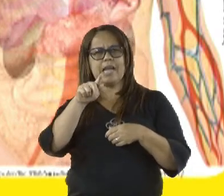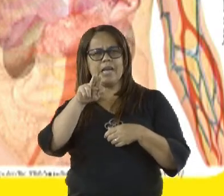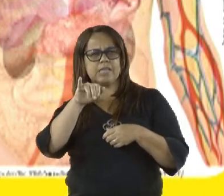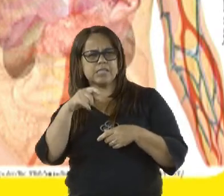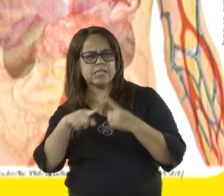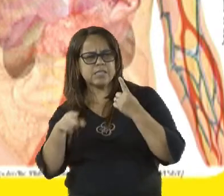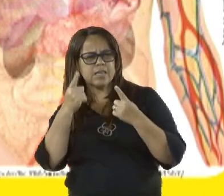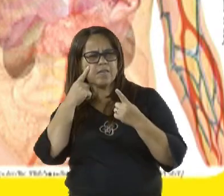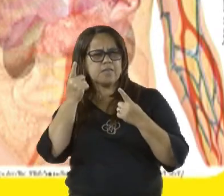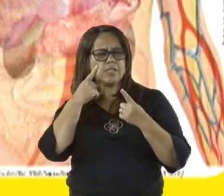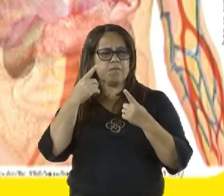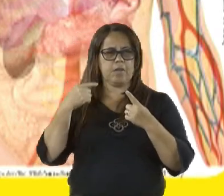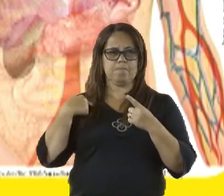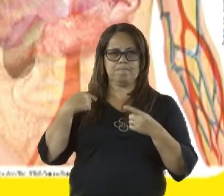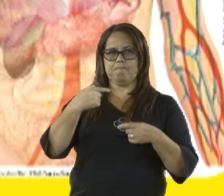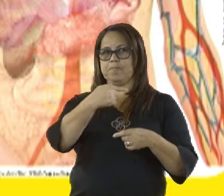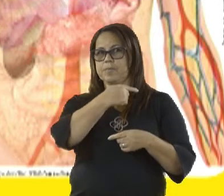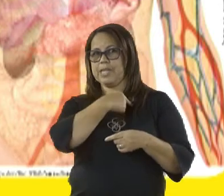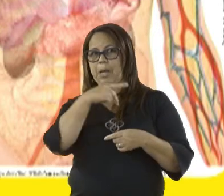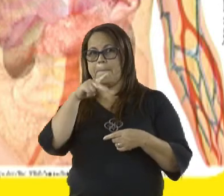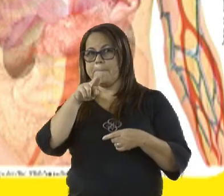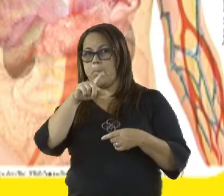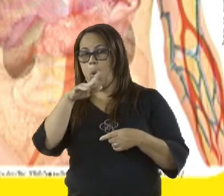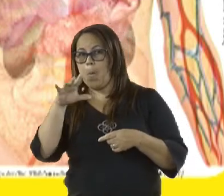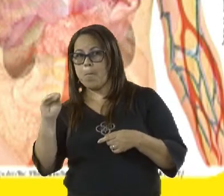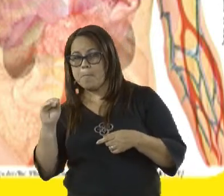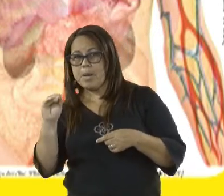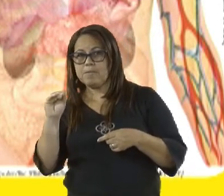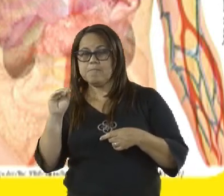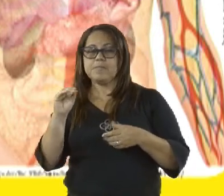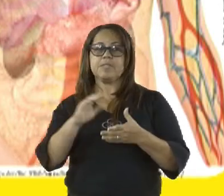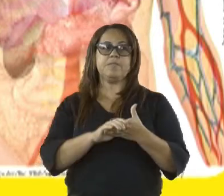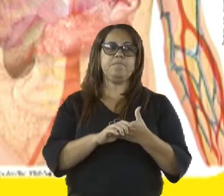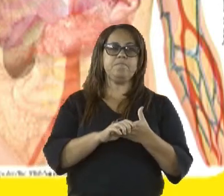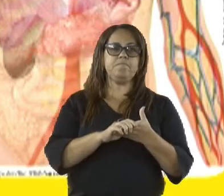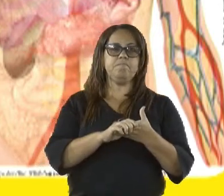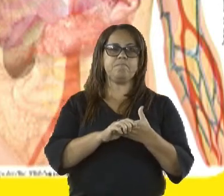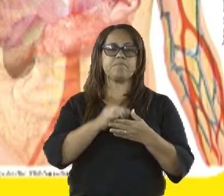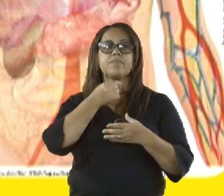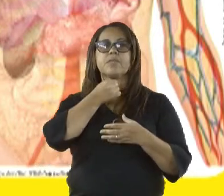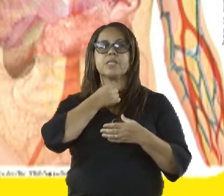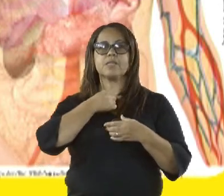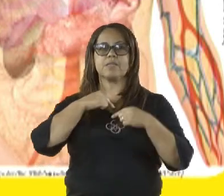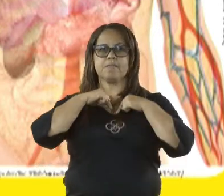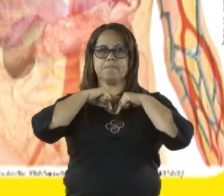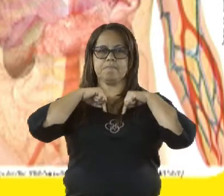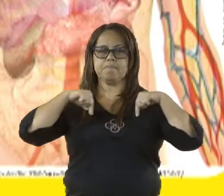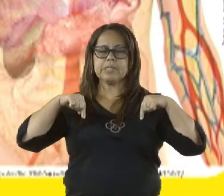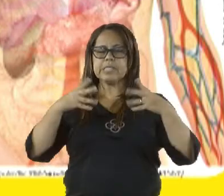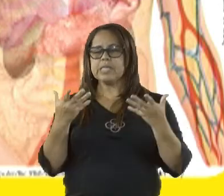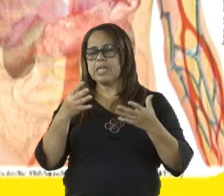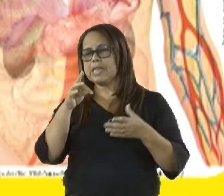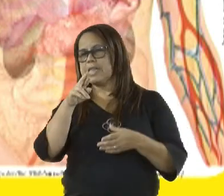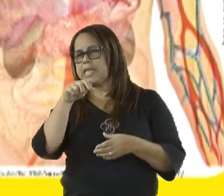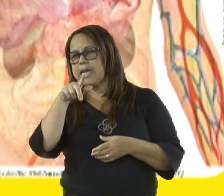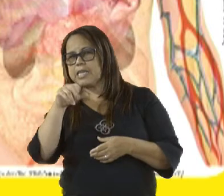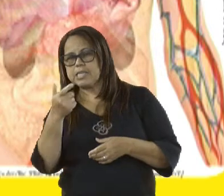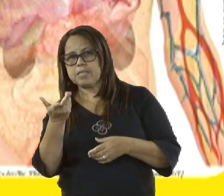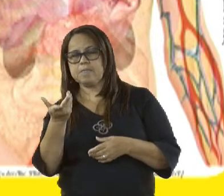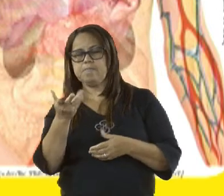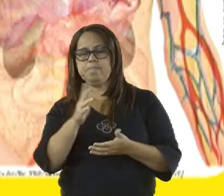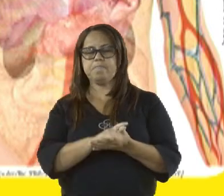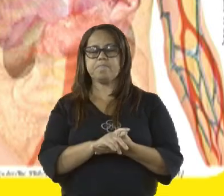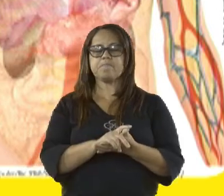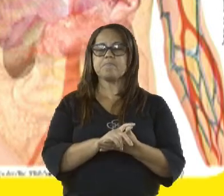que há o pulmão direito e o esquerdo. Então, a traqueia, ela vai fazer uma bifurcação, ela vai se dividir, certo? Para um lado e